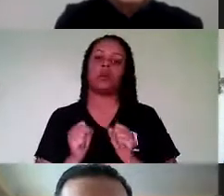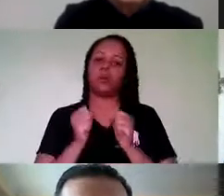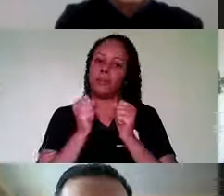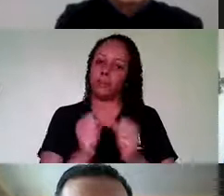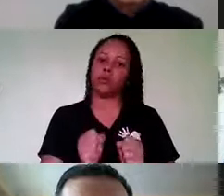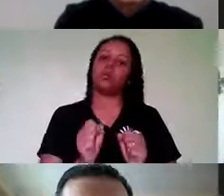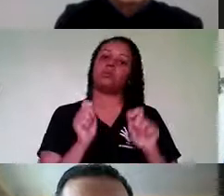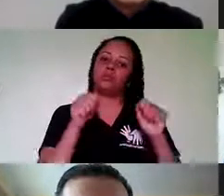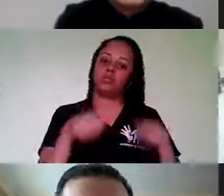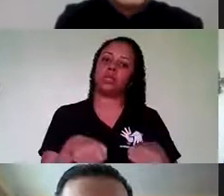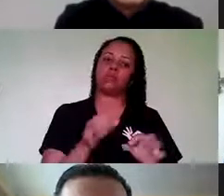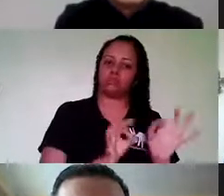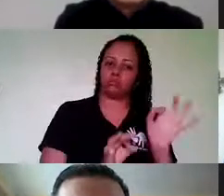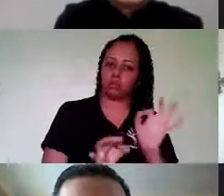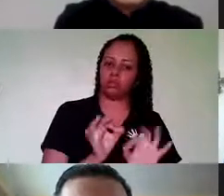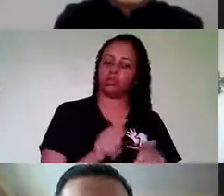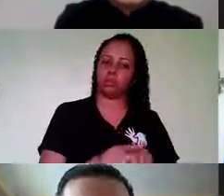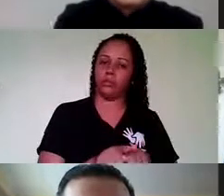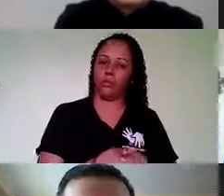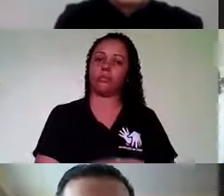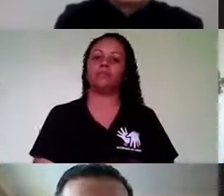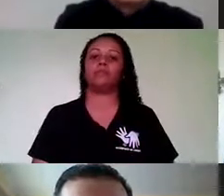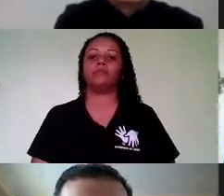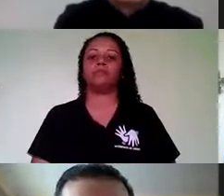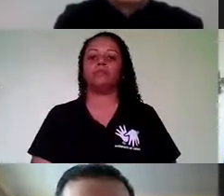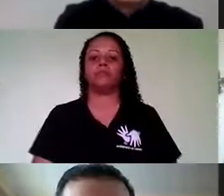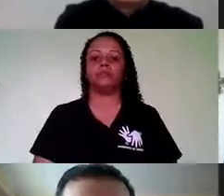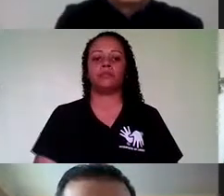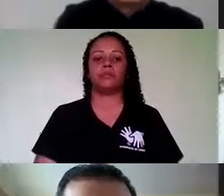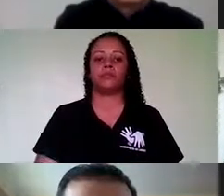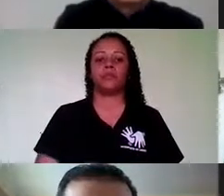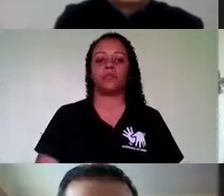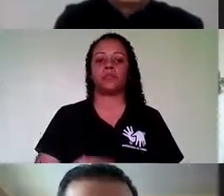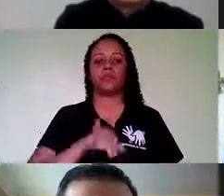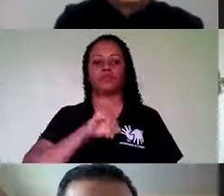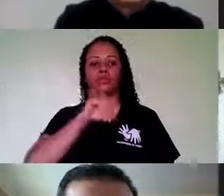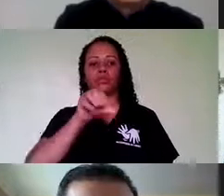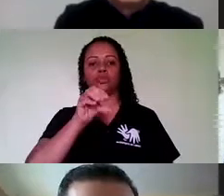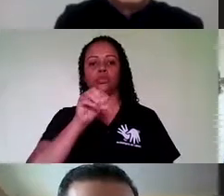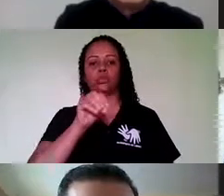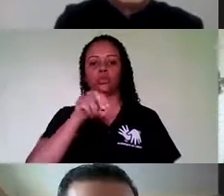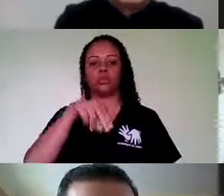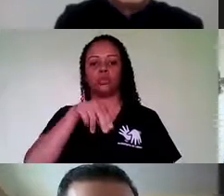organizar essa participação. O Jonathan tinha levantado uma questão de ordem. Jonathan, por favor.